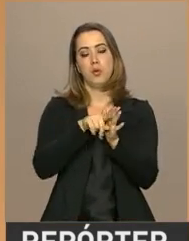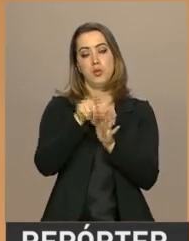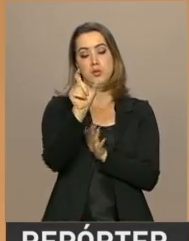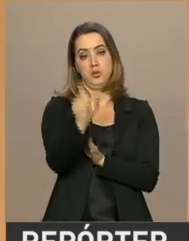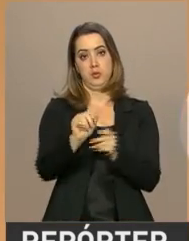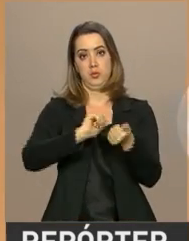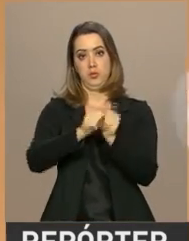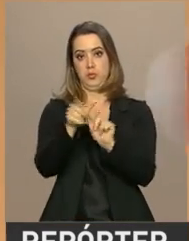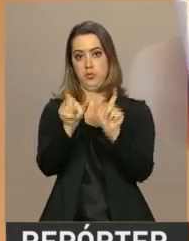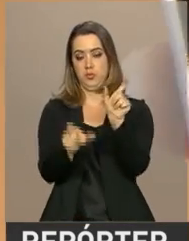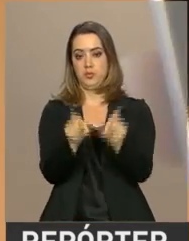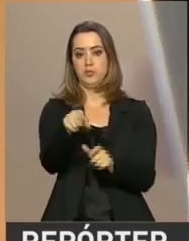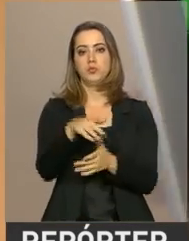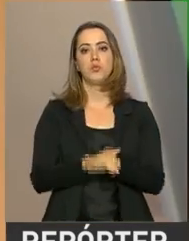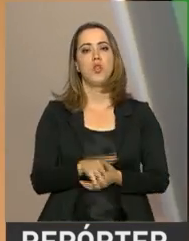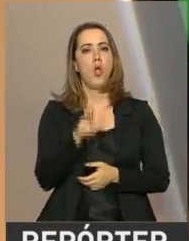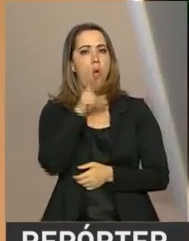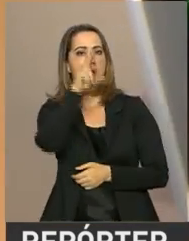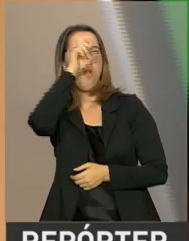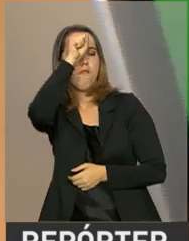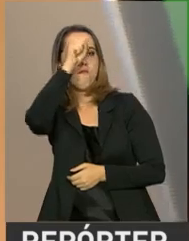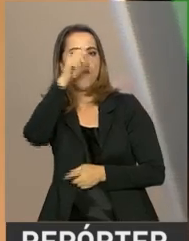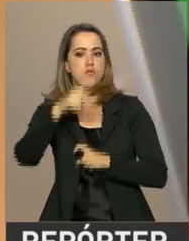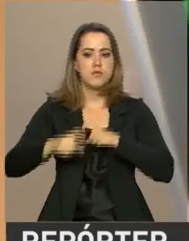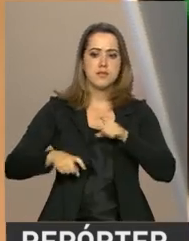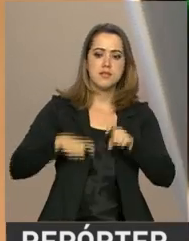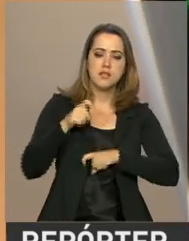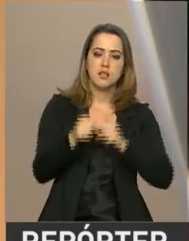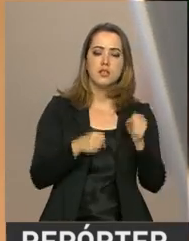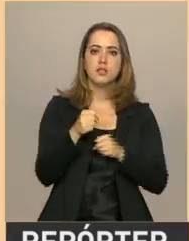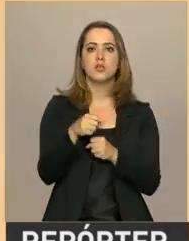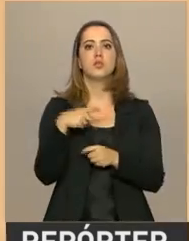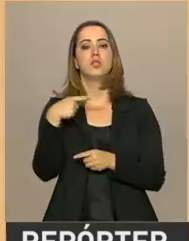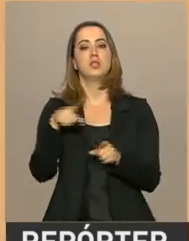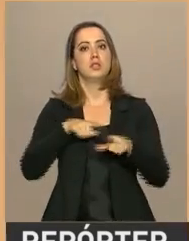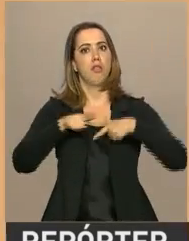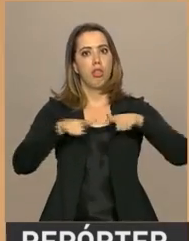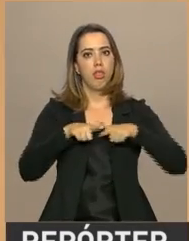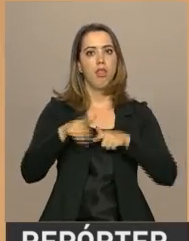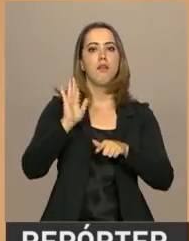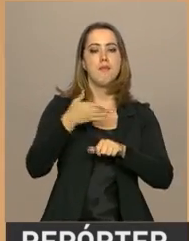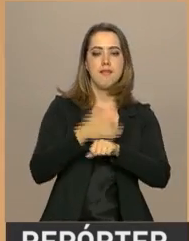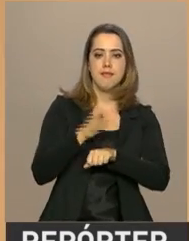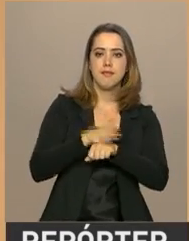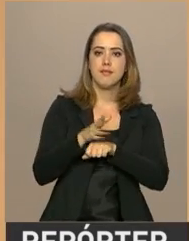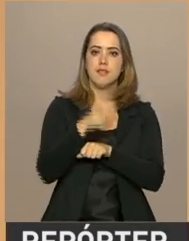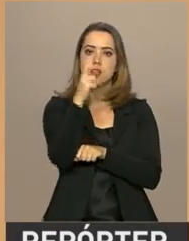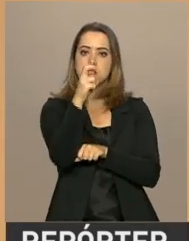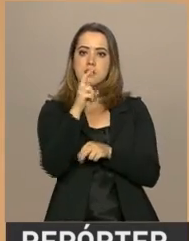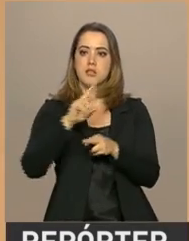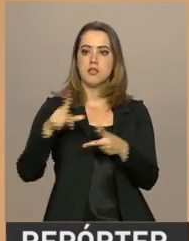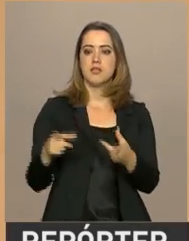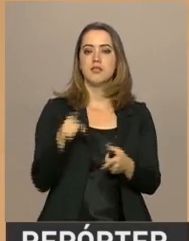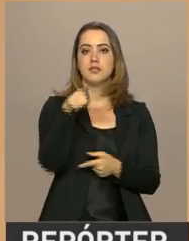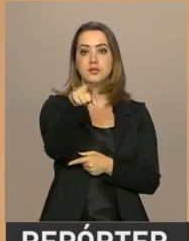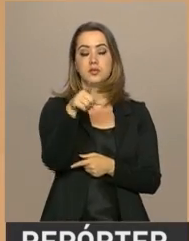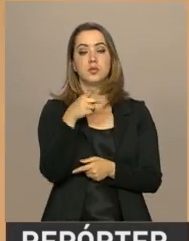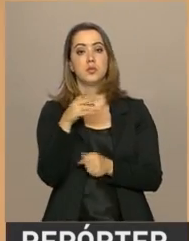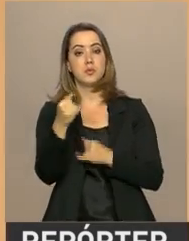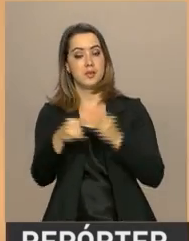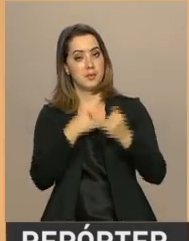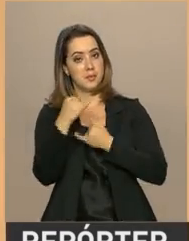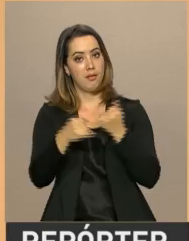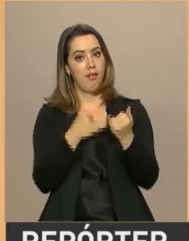Força, velocidade, agilidade, concentração e anos de carreira. São 5 categorias de desafio para brincar com